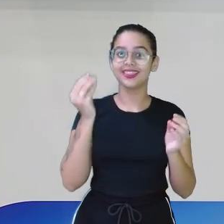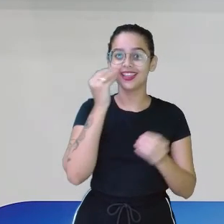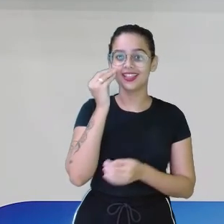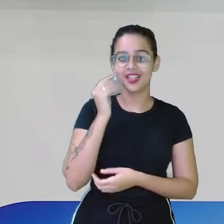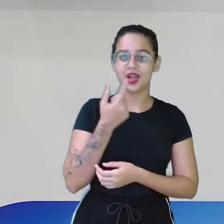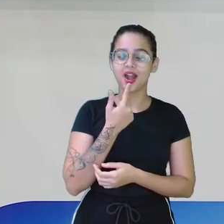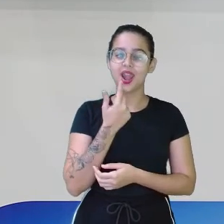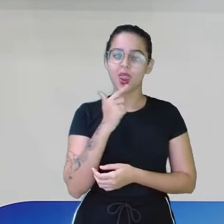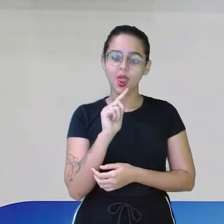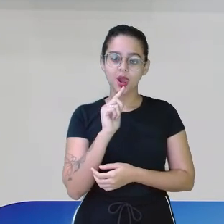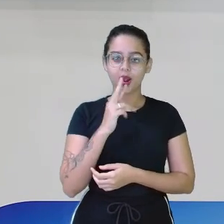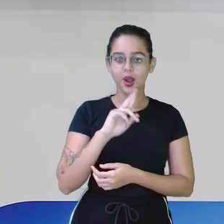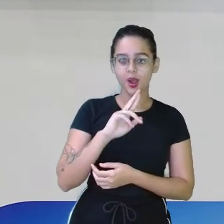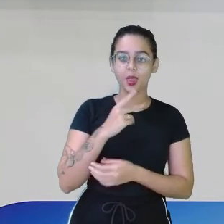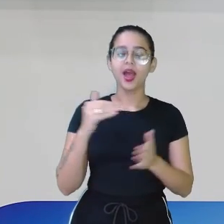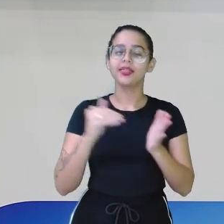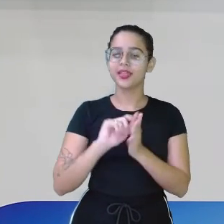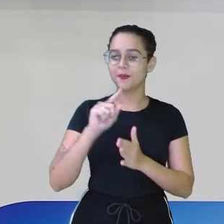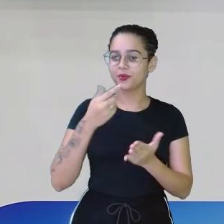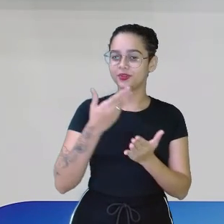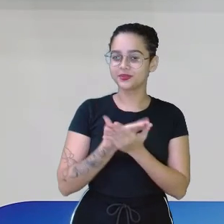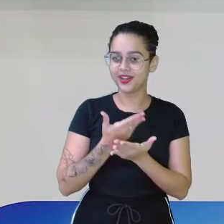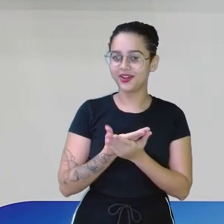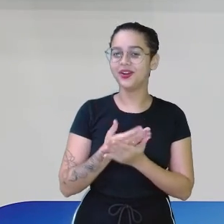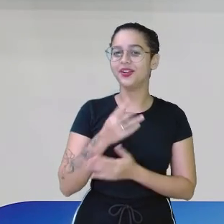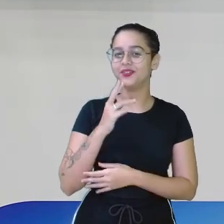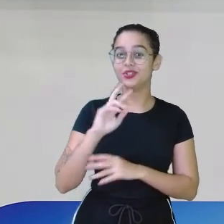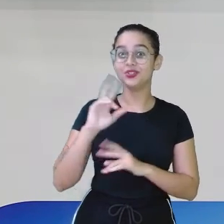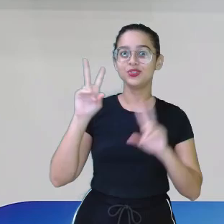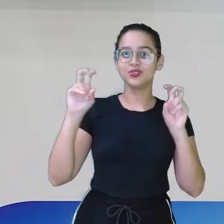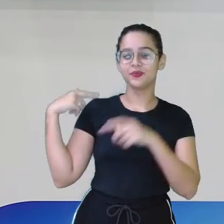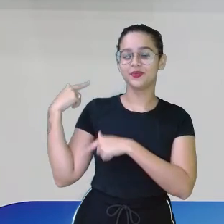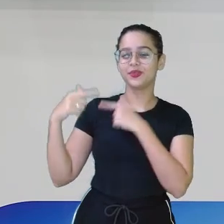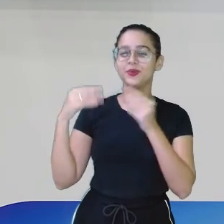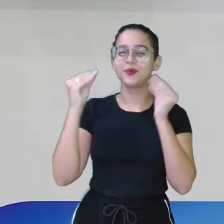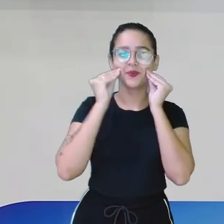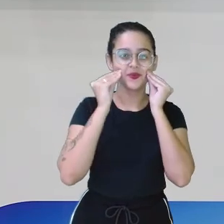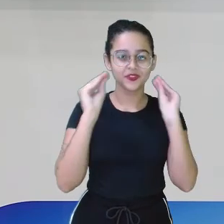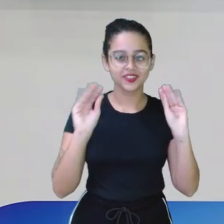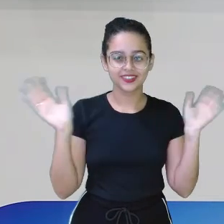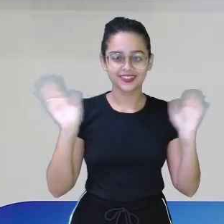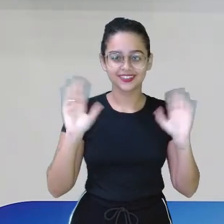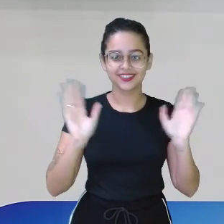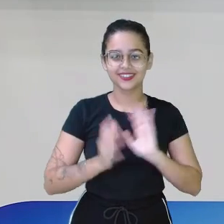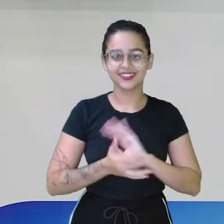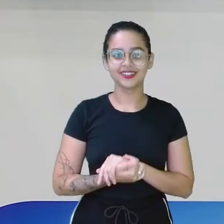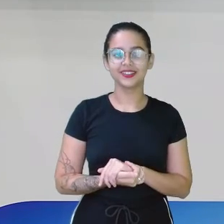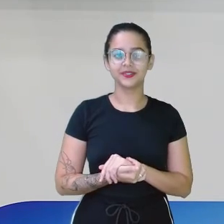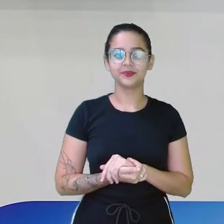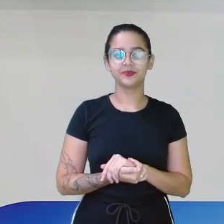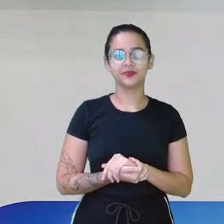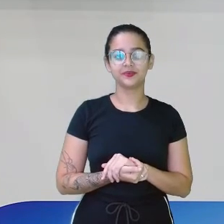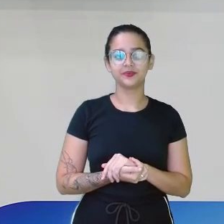né? Mas até a próxima aula, viu? Sobre hereditariedade. Um beijo pra vocês. Até mais.